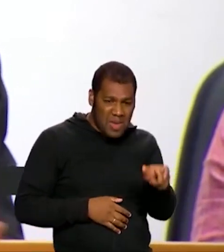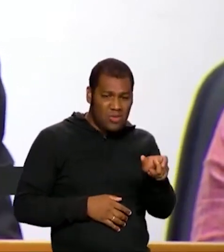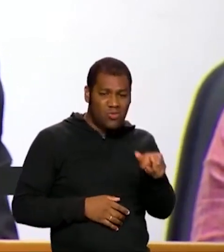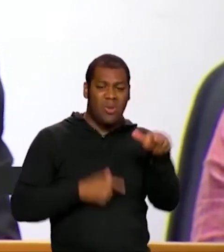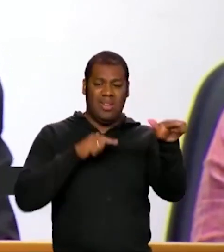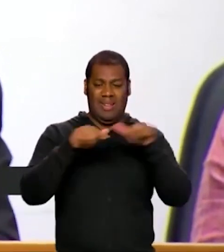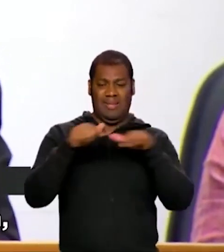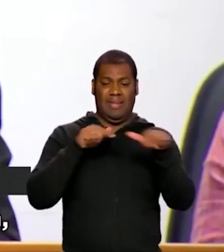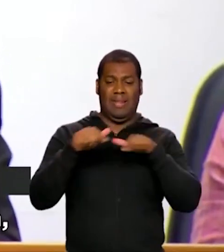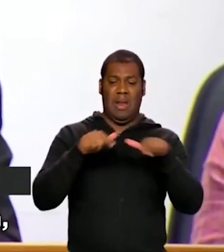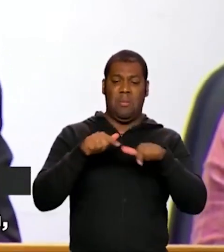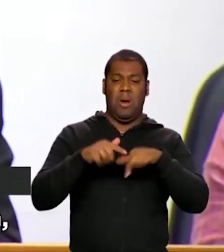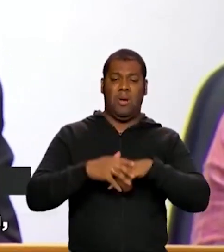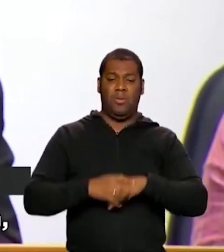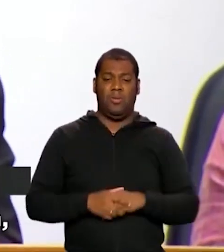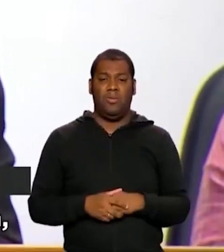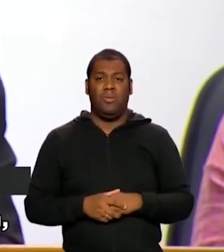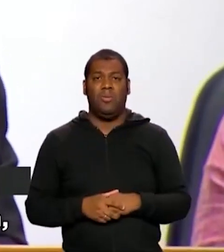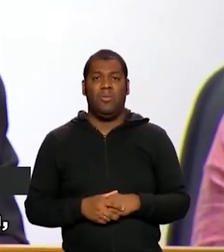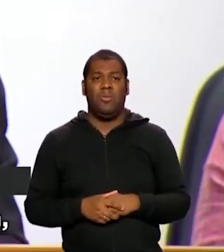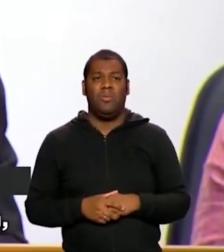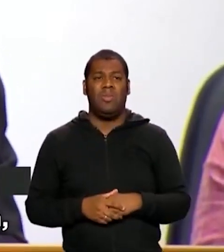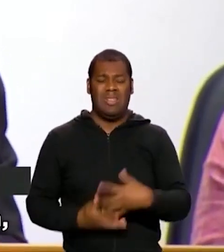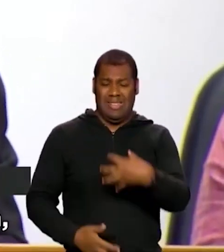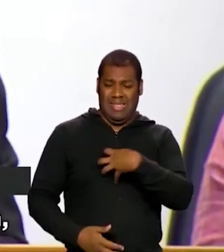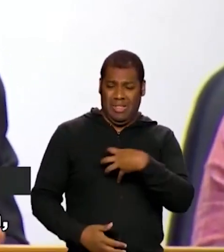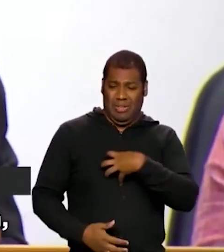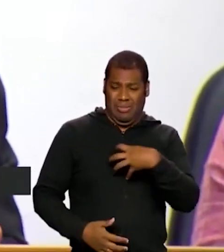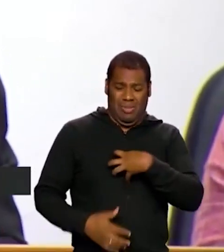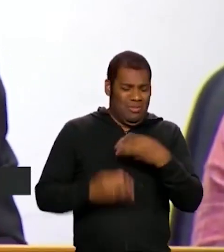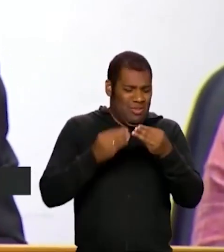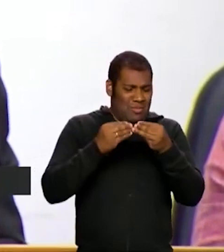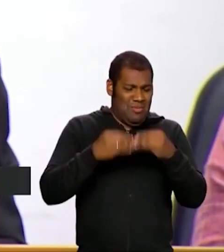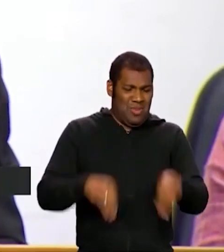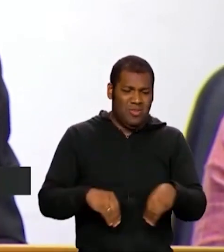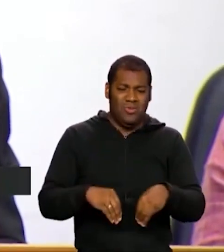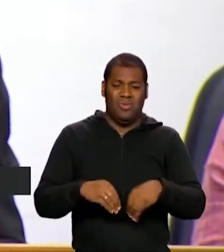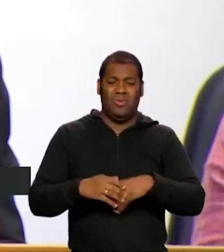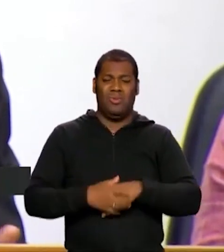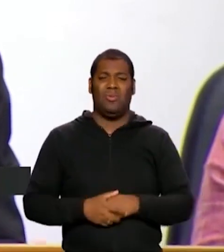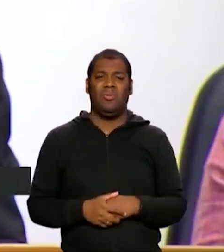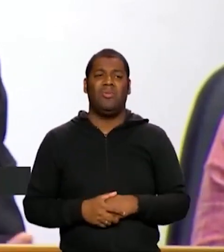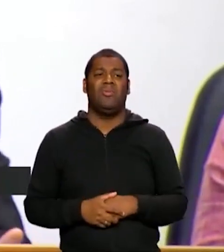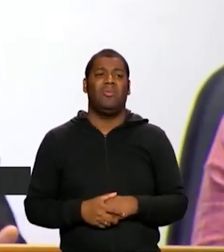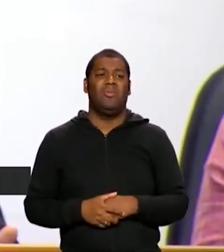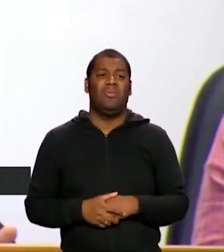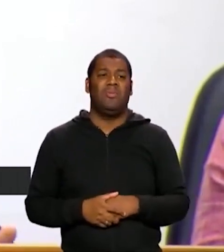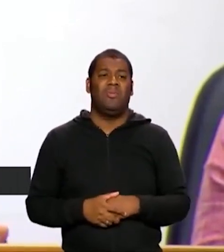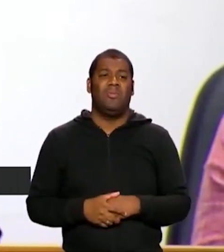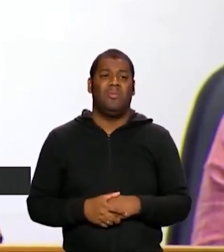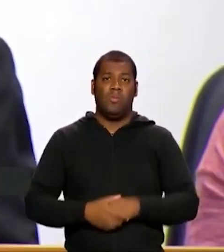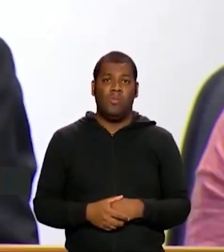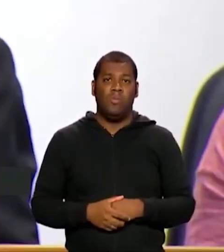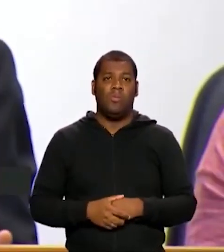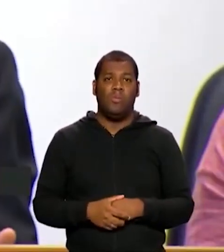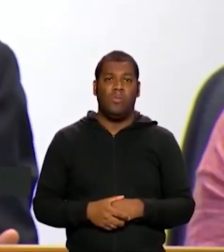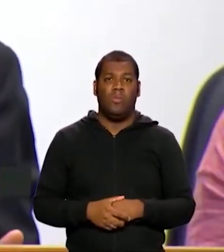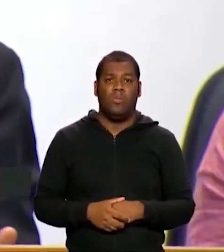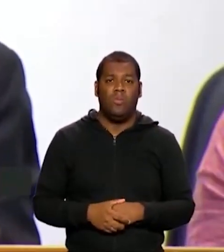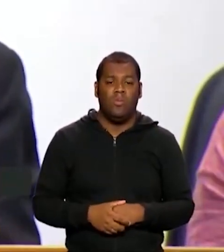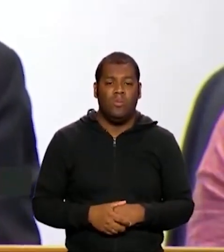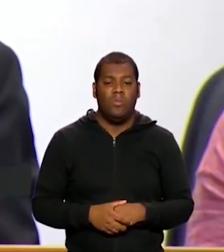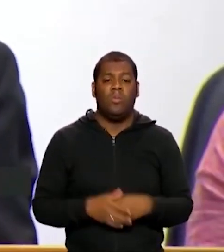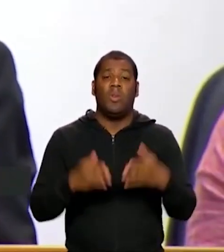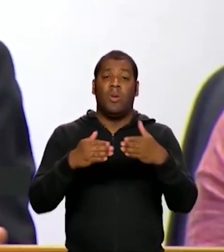trabalhadora sentindo prejudicado prejudicada tenha alguém a falar e não com uma máquina Então